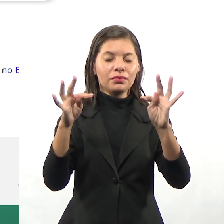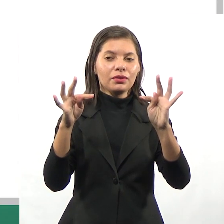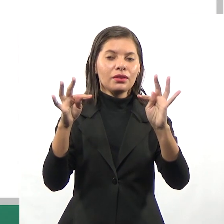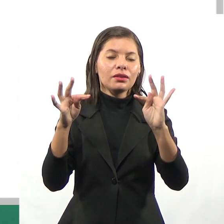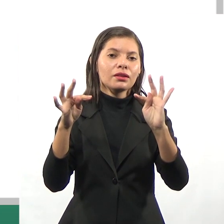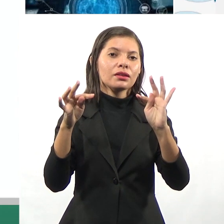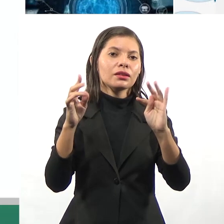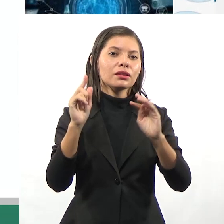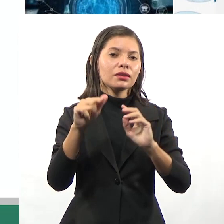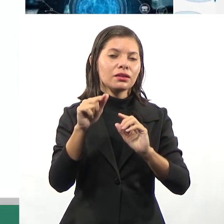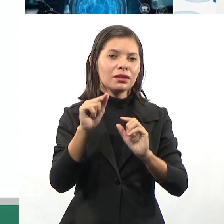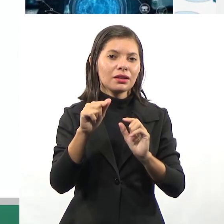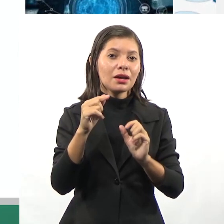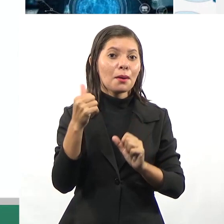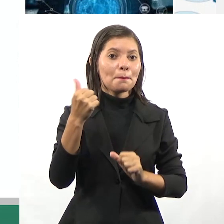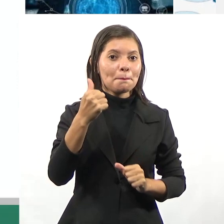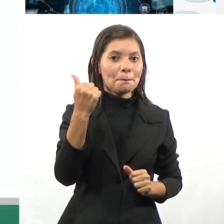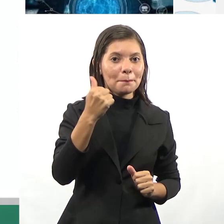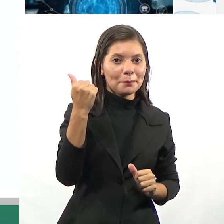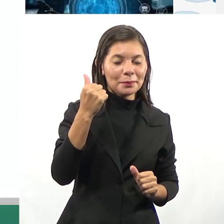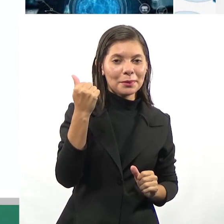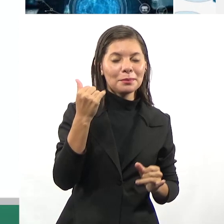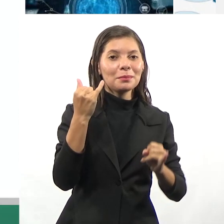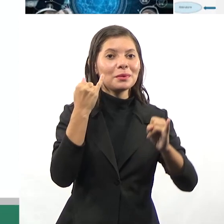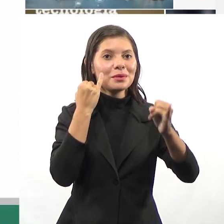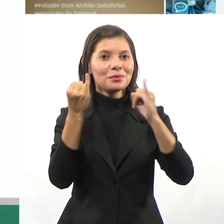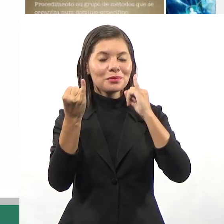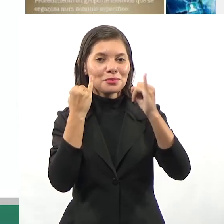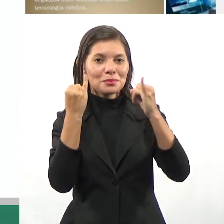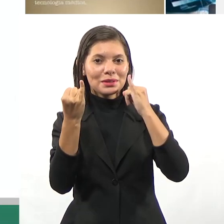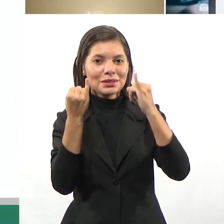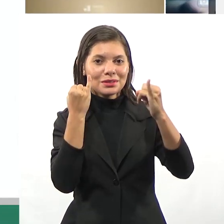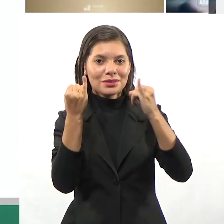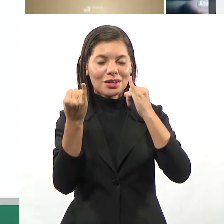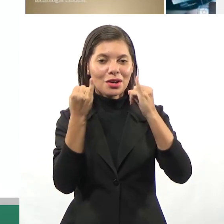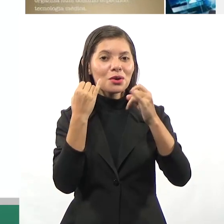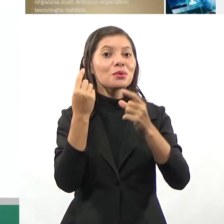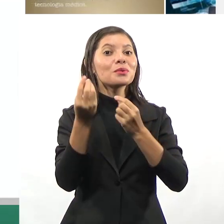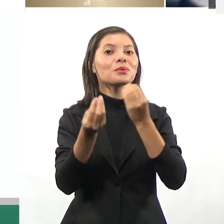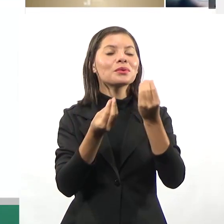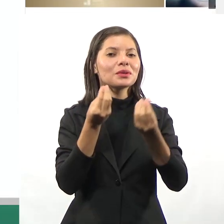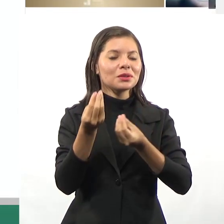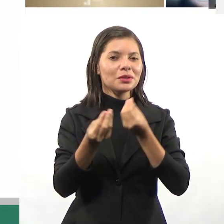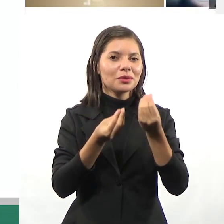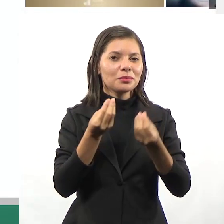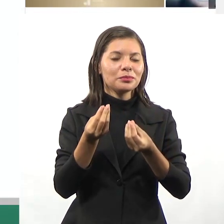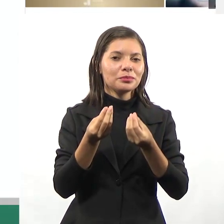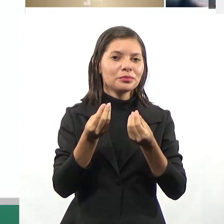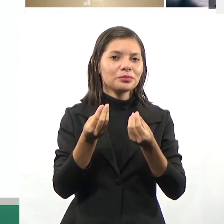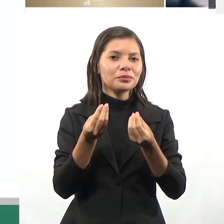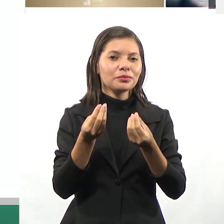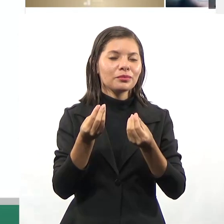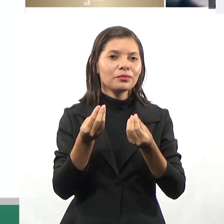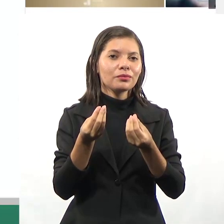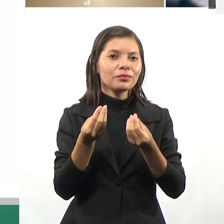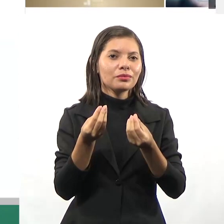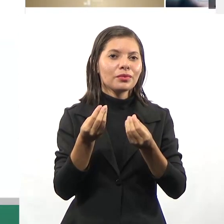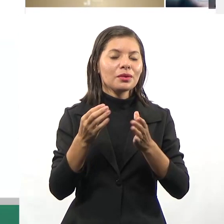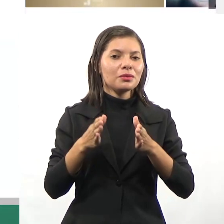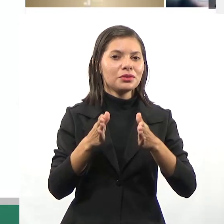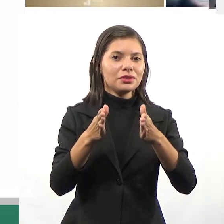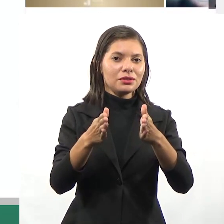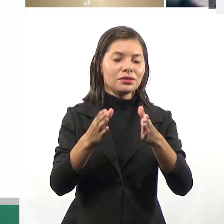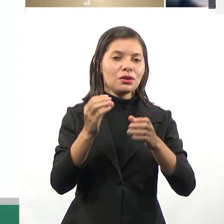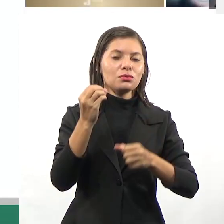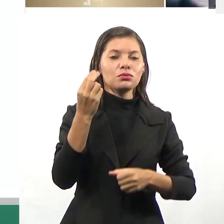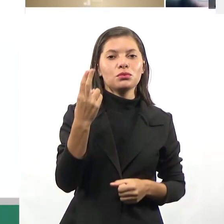tecnologia. E quando eu faço isso, a primeira informação que ele apresenta ou é construída a partir